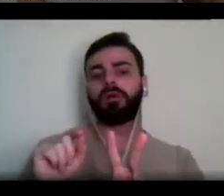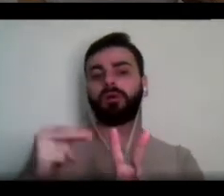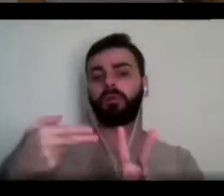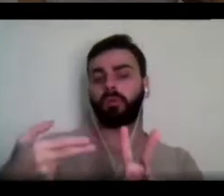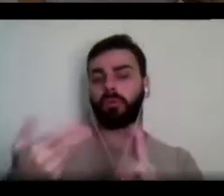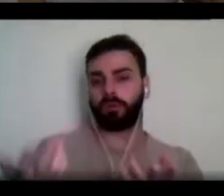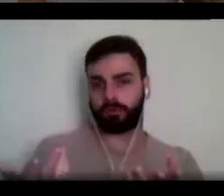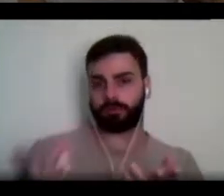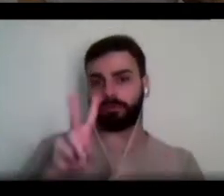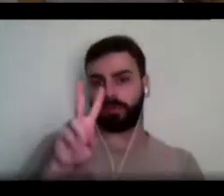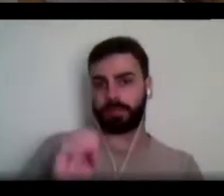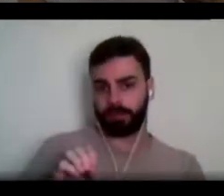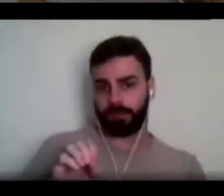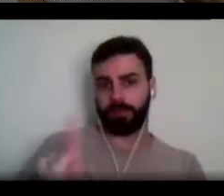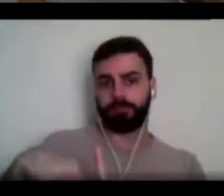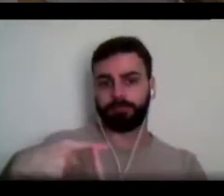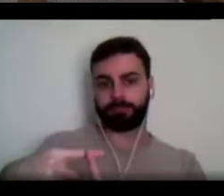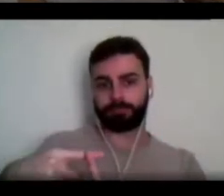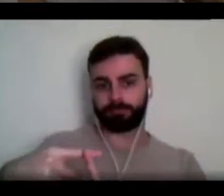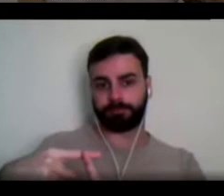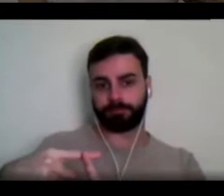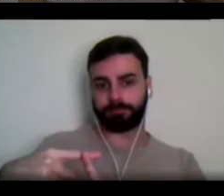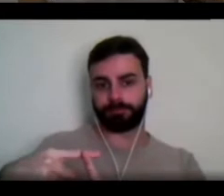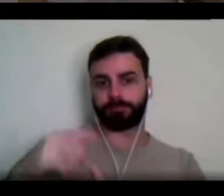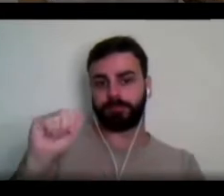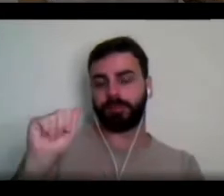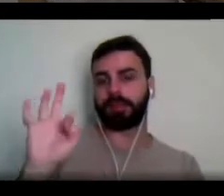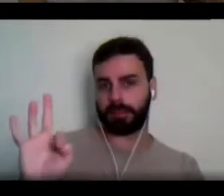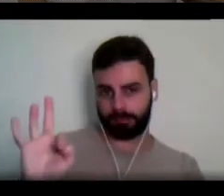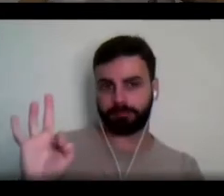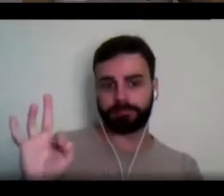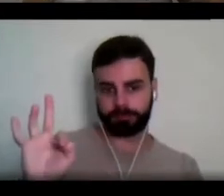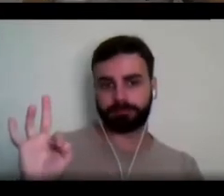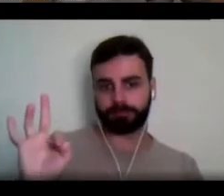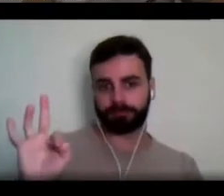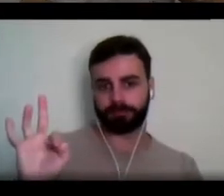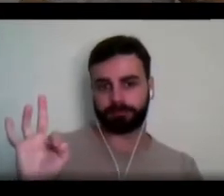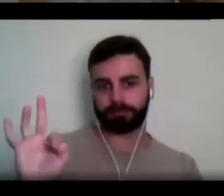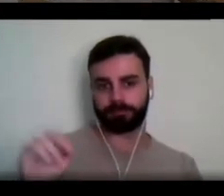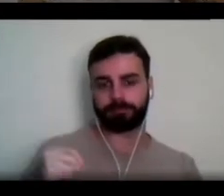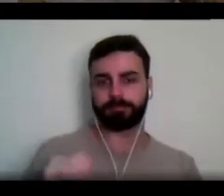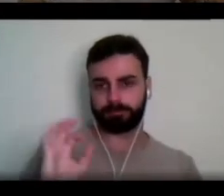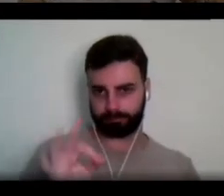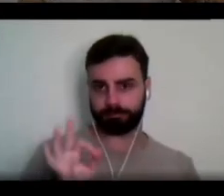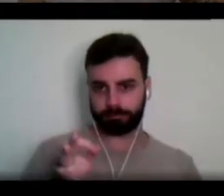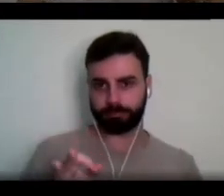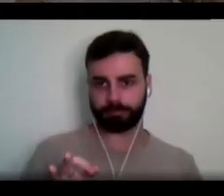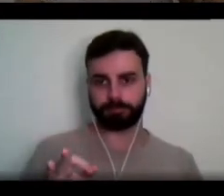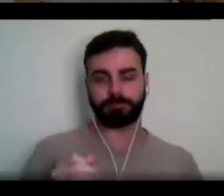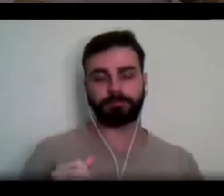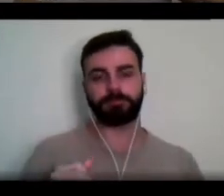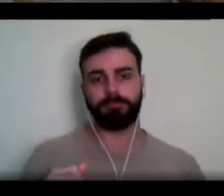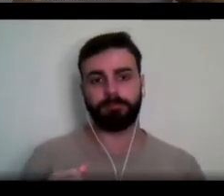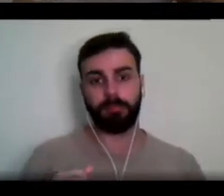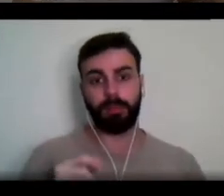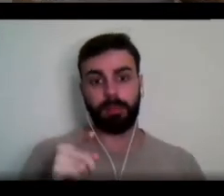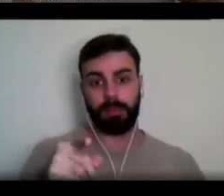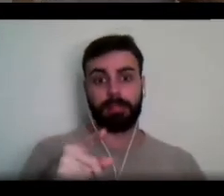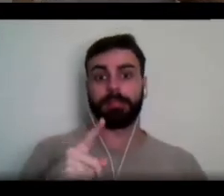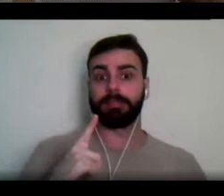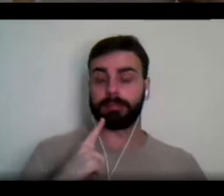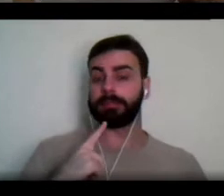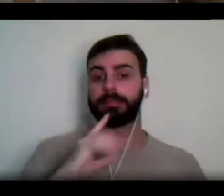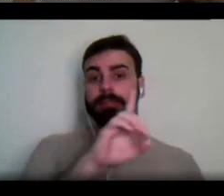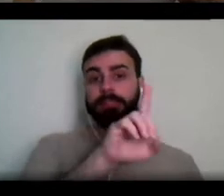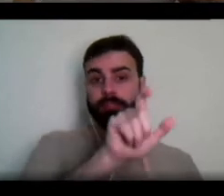igual a v0 mais a t. Certo?